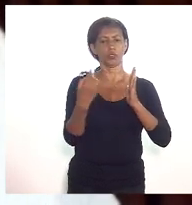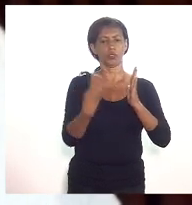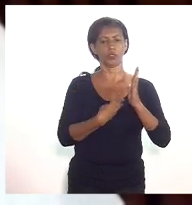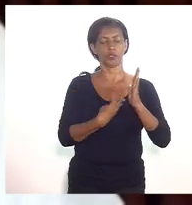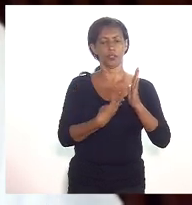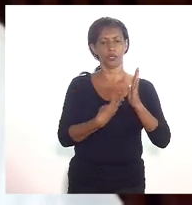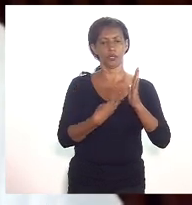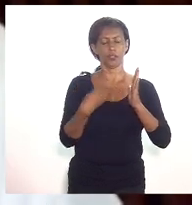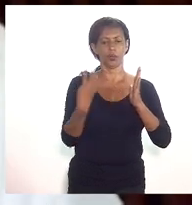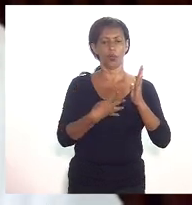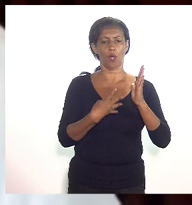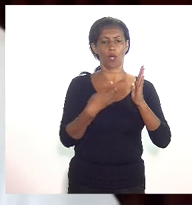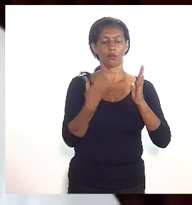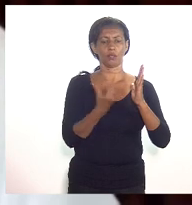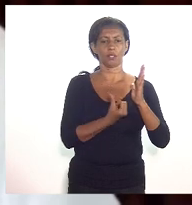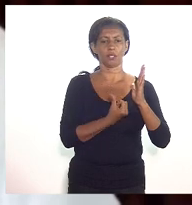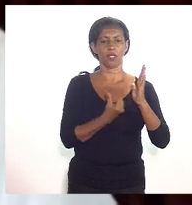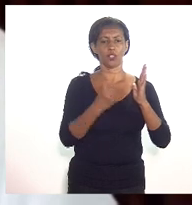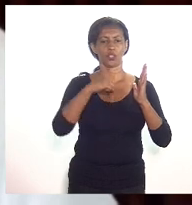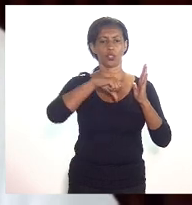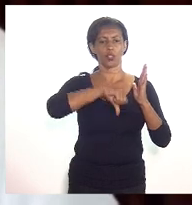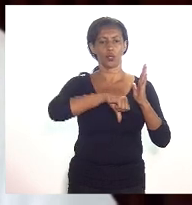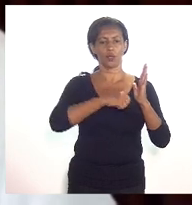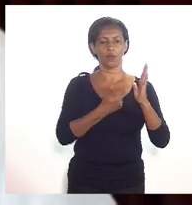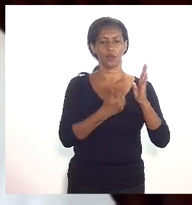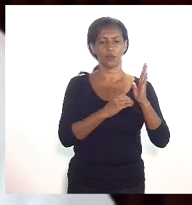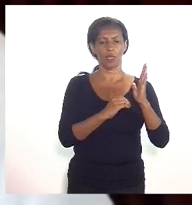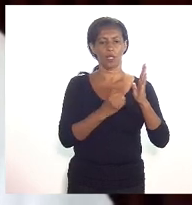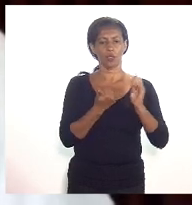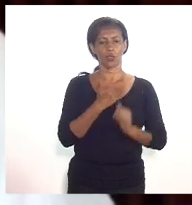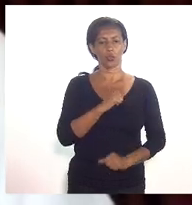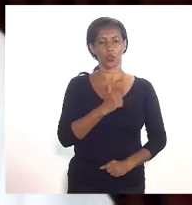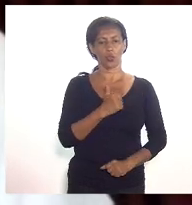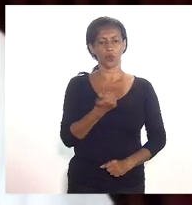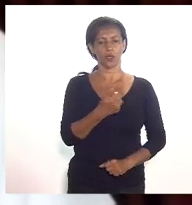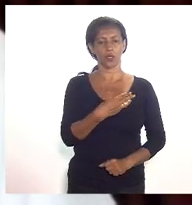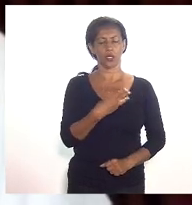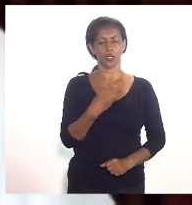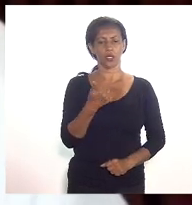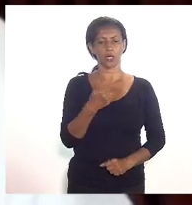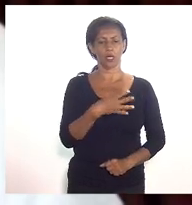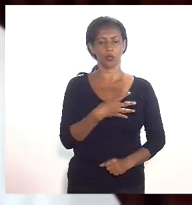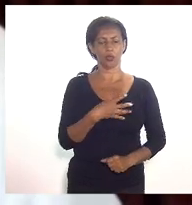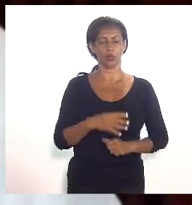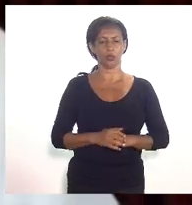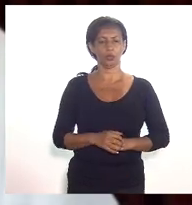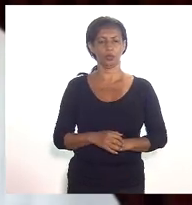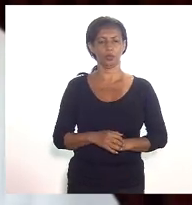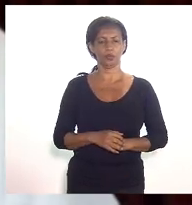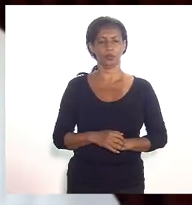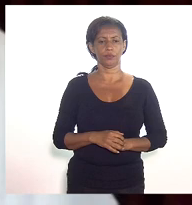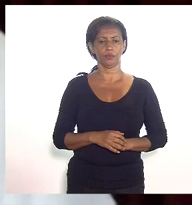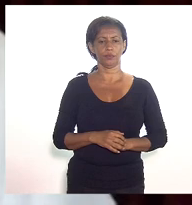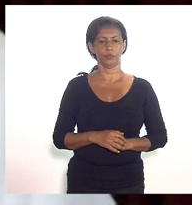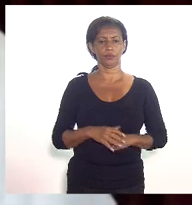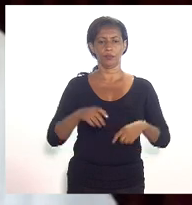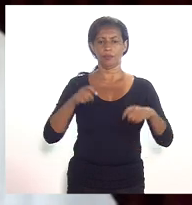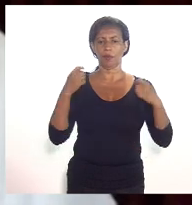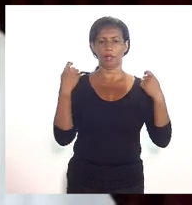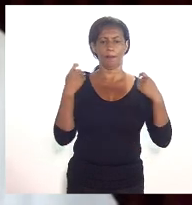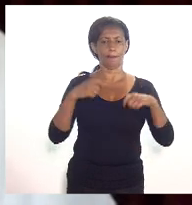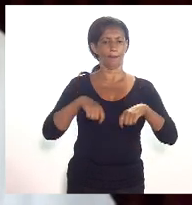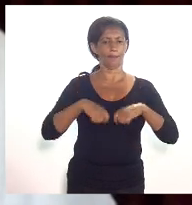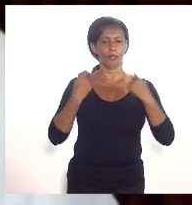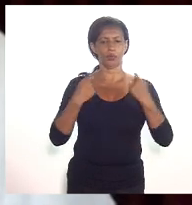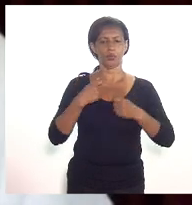3, 4, 6, 9, 10, 11, 13 e 14. Prejudicadas as emendas 5,